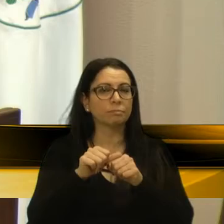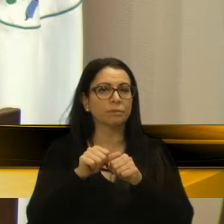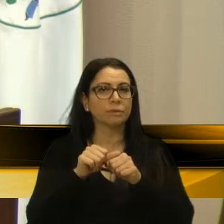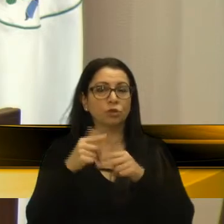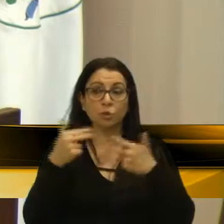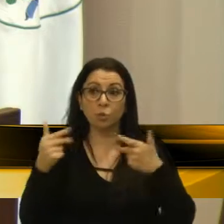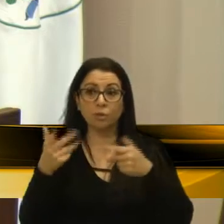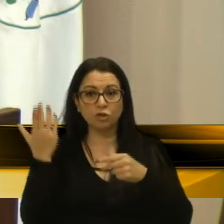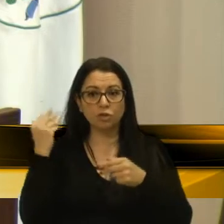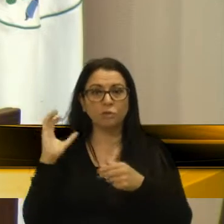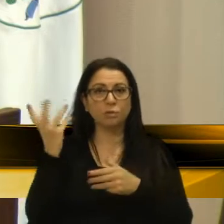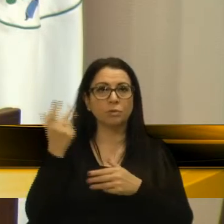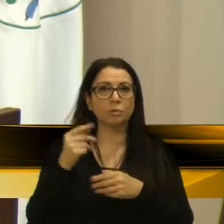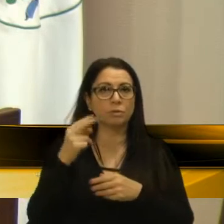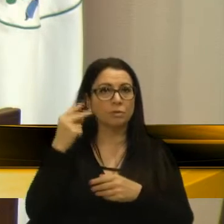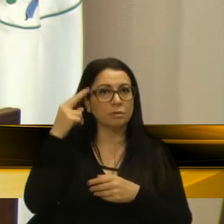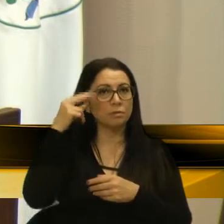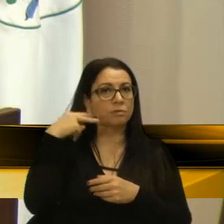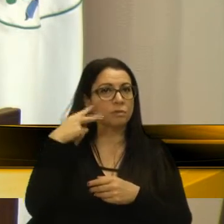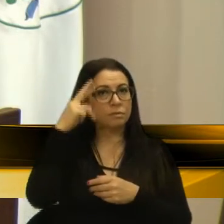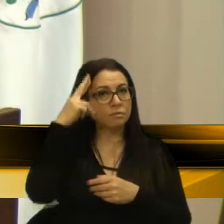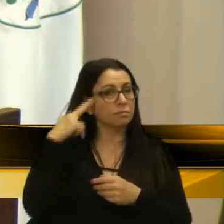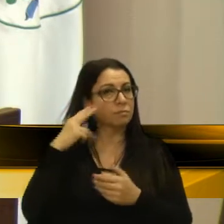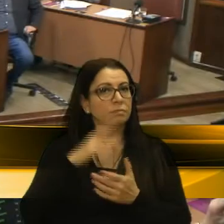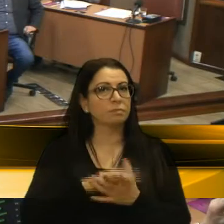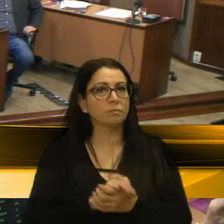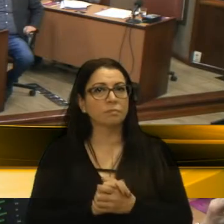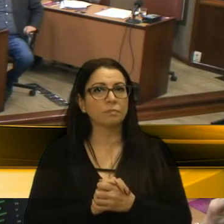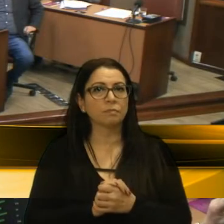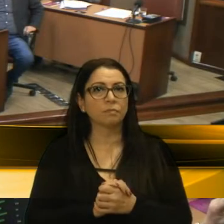O vereador Rafael tinha pedido uma parte também.